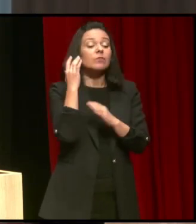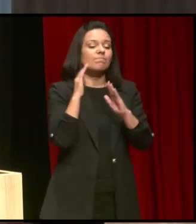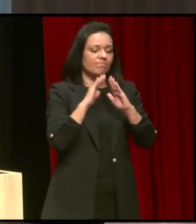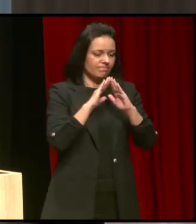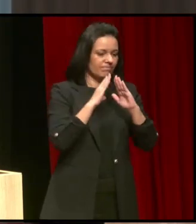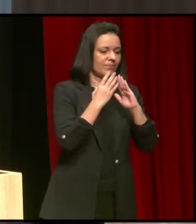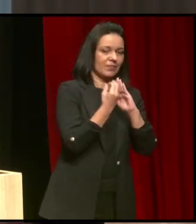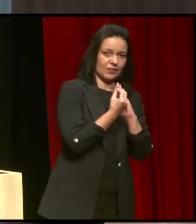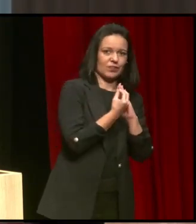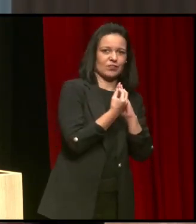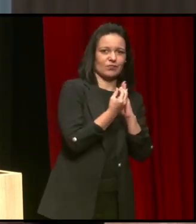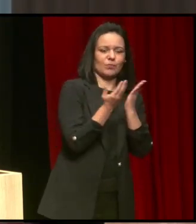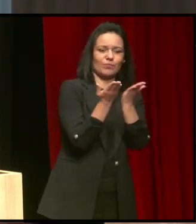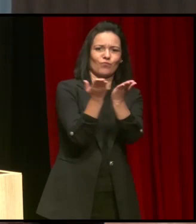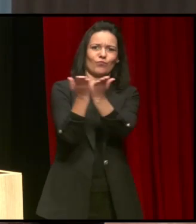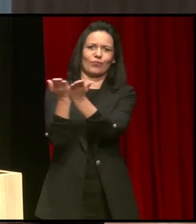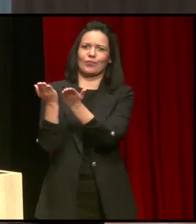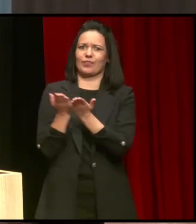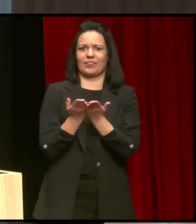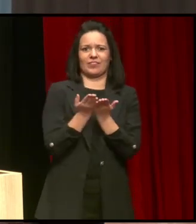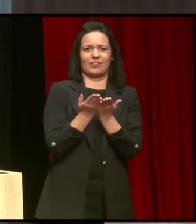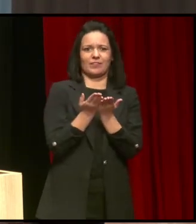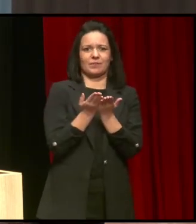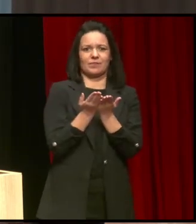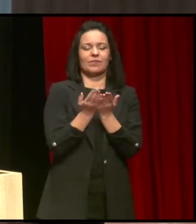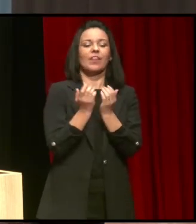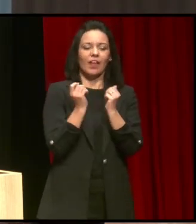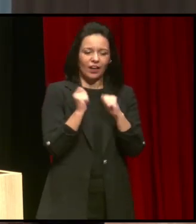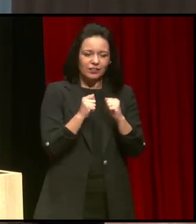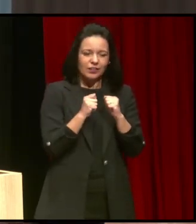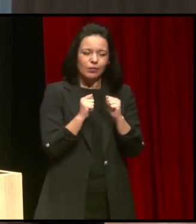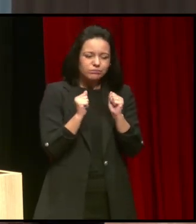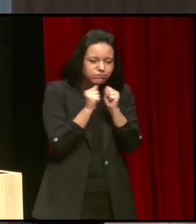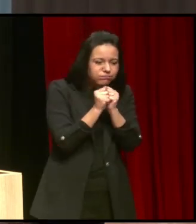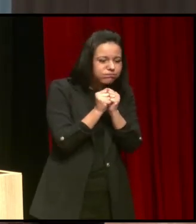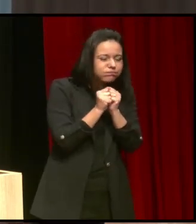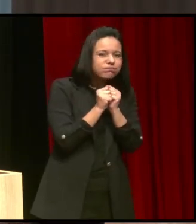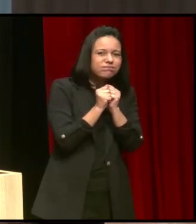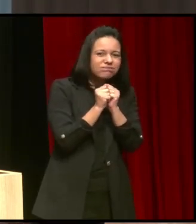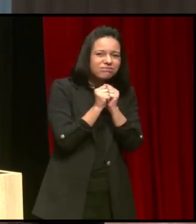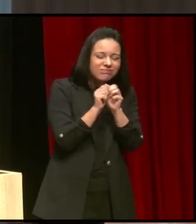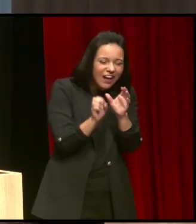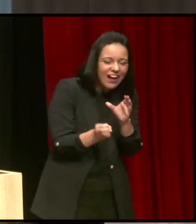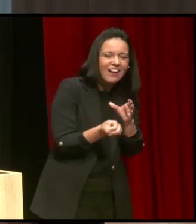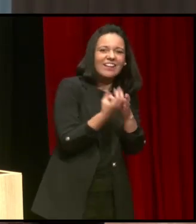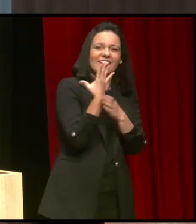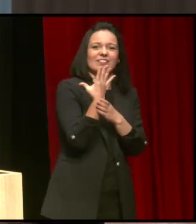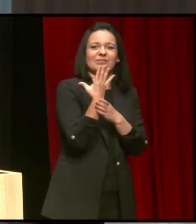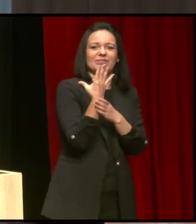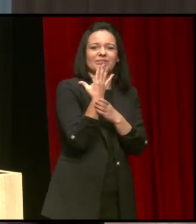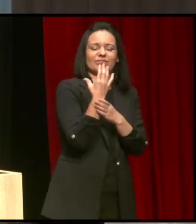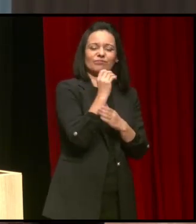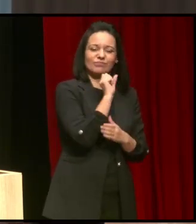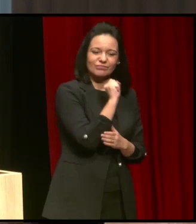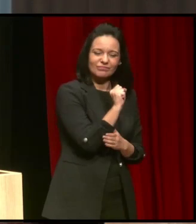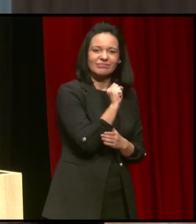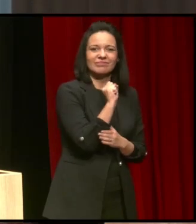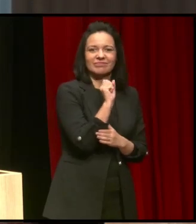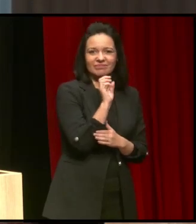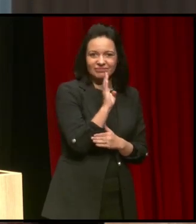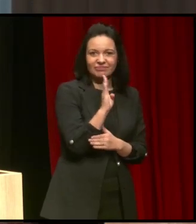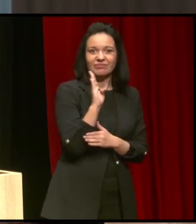Eles formam, igrejas e cristãos formam a Sociedade da Bíblia. São os